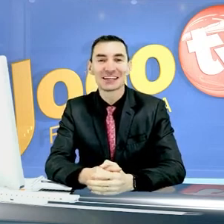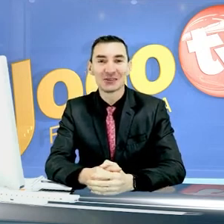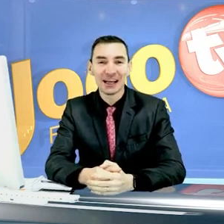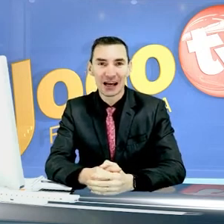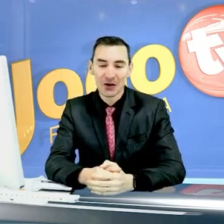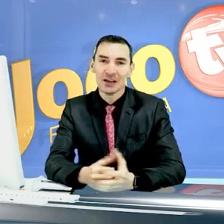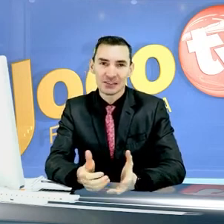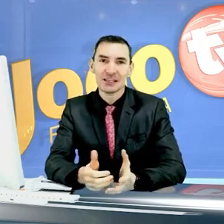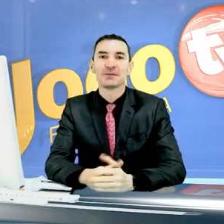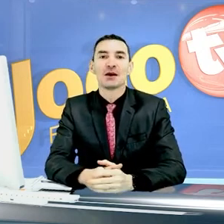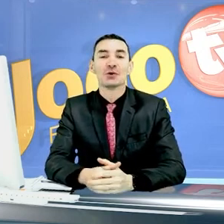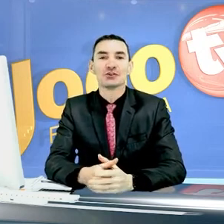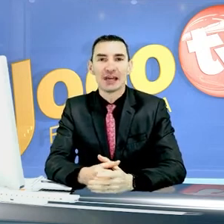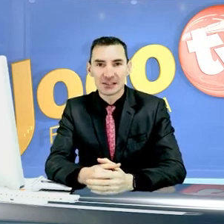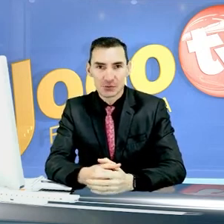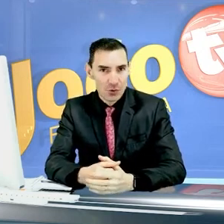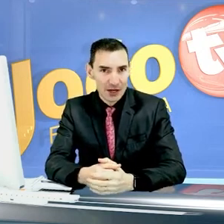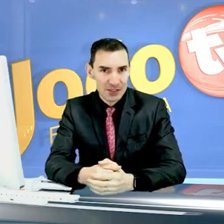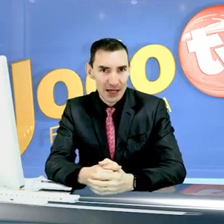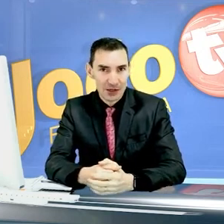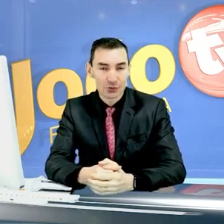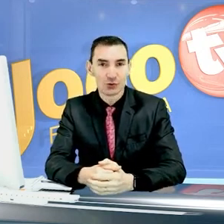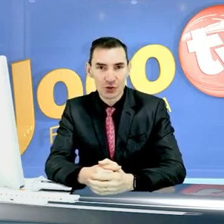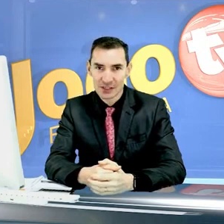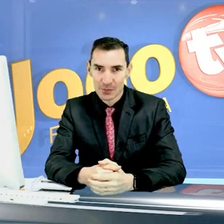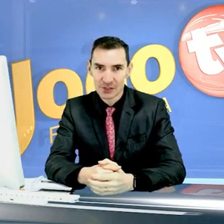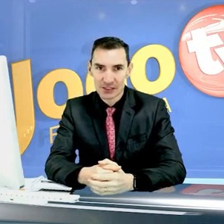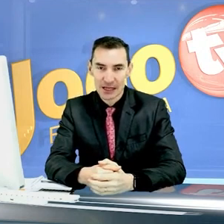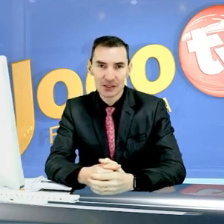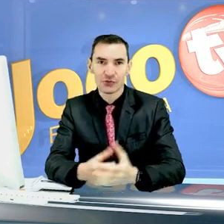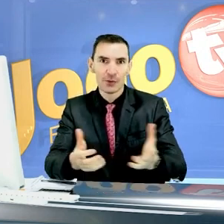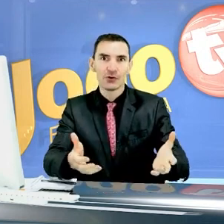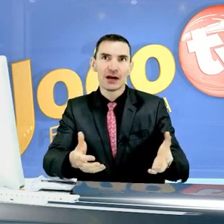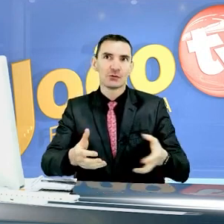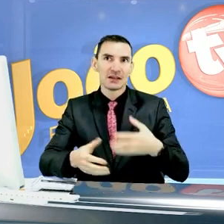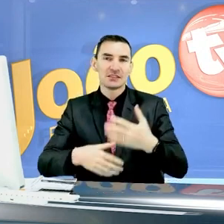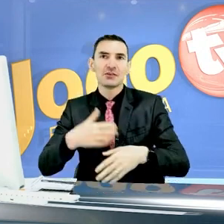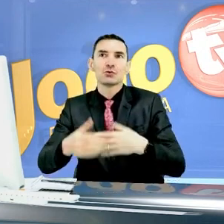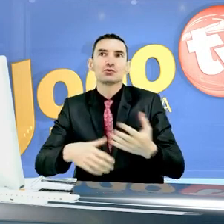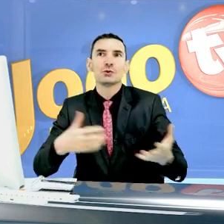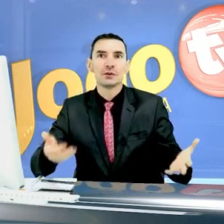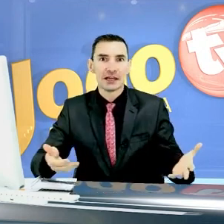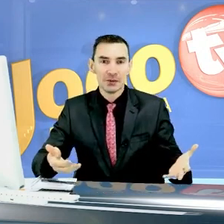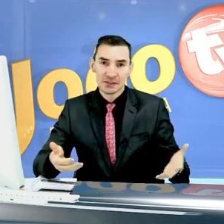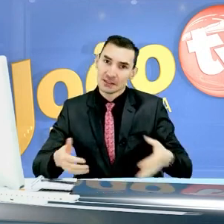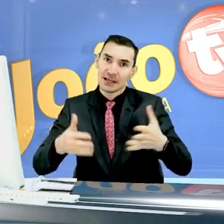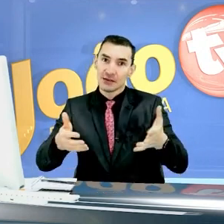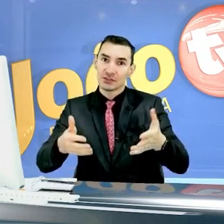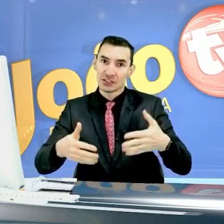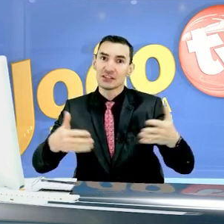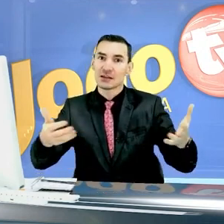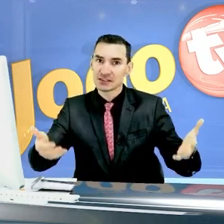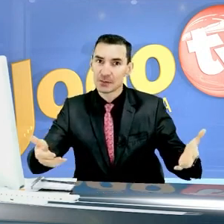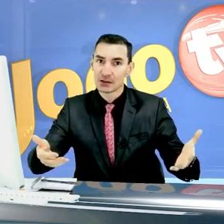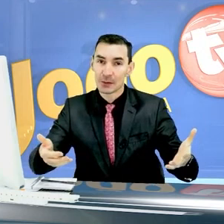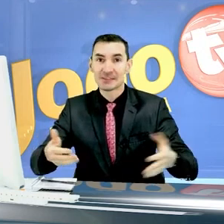os dias aqui no canal. Sim, pois o 14º salário dos aposentados ele foi aprovado, mas teve alguns problemas e aí